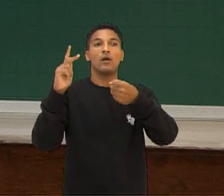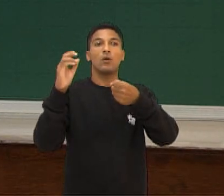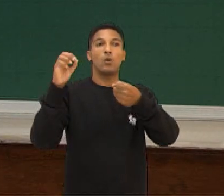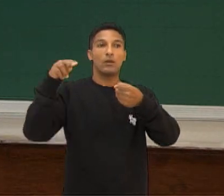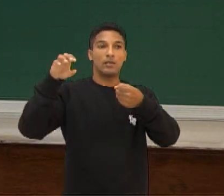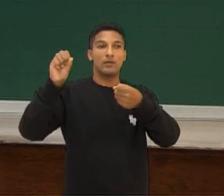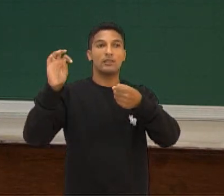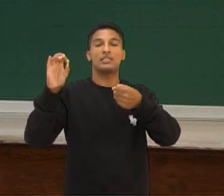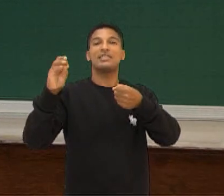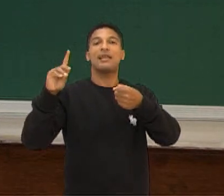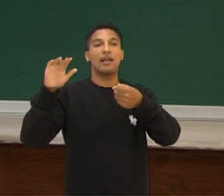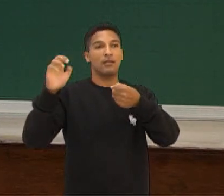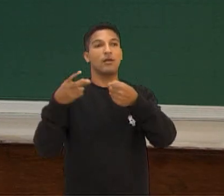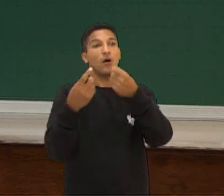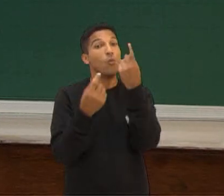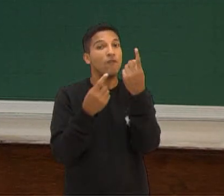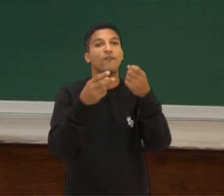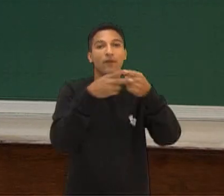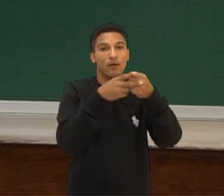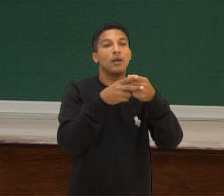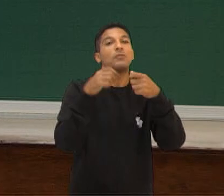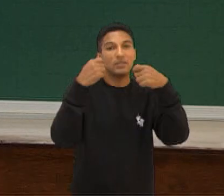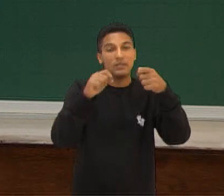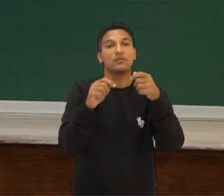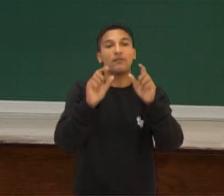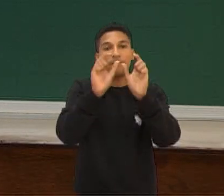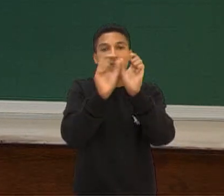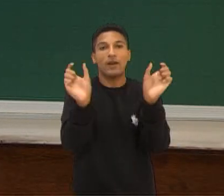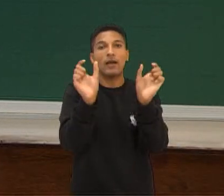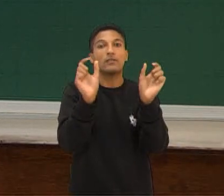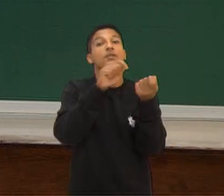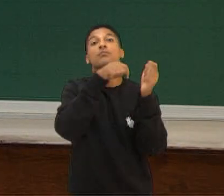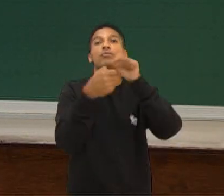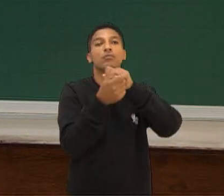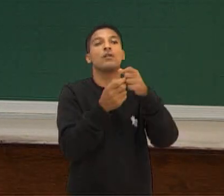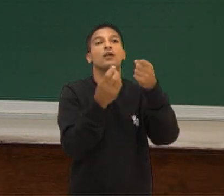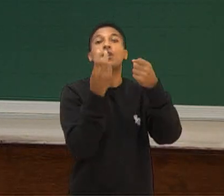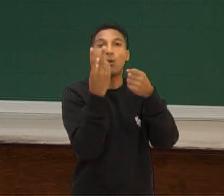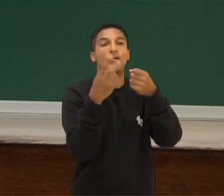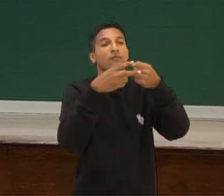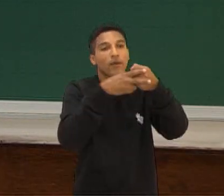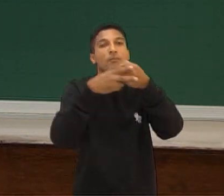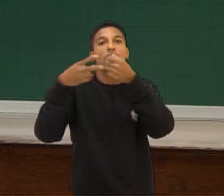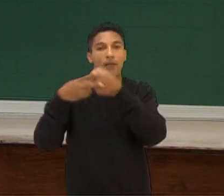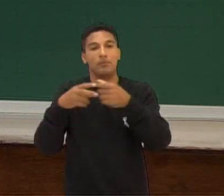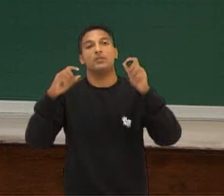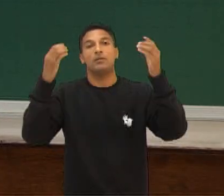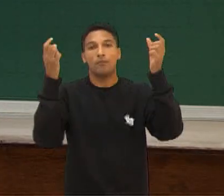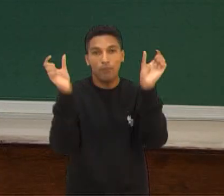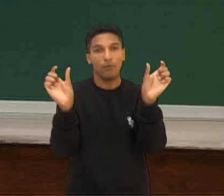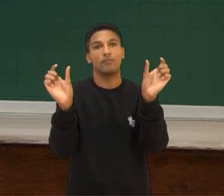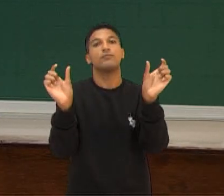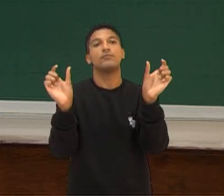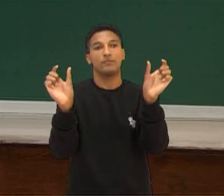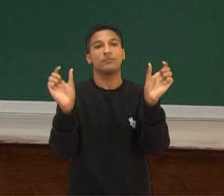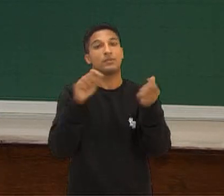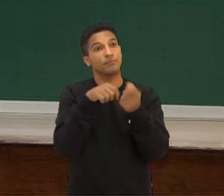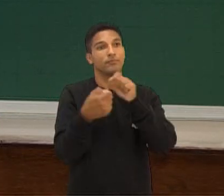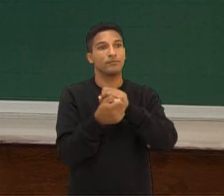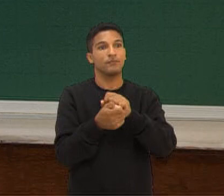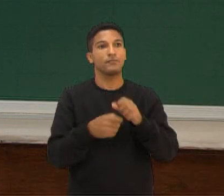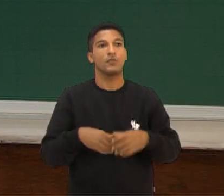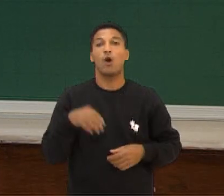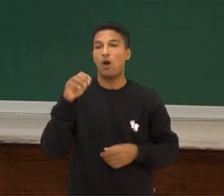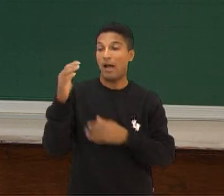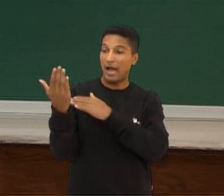um verbo para que seja período composto. Então tem que haver ali a transformação. Então, vocês vão pegar ali o